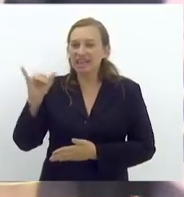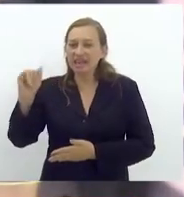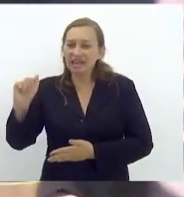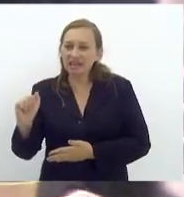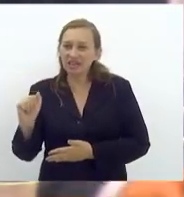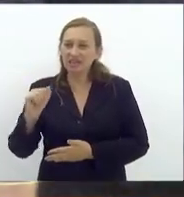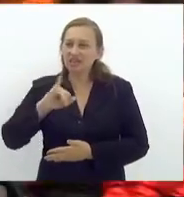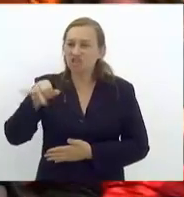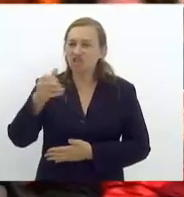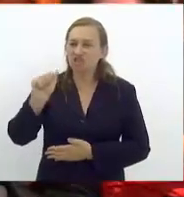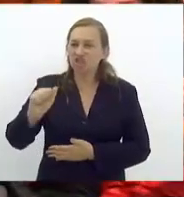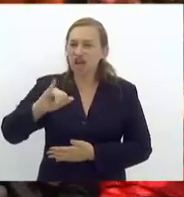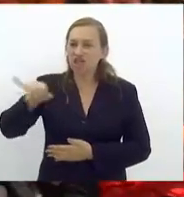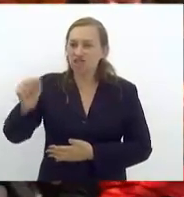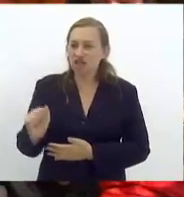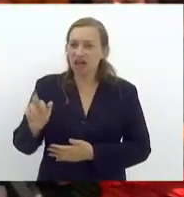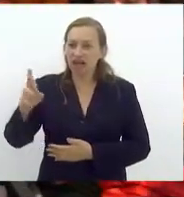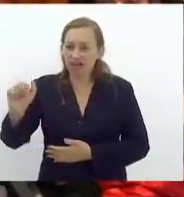falar